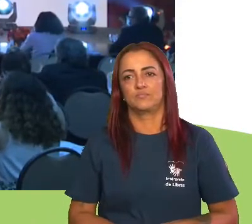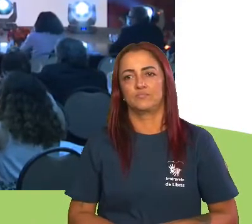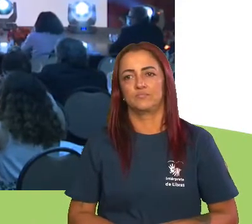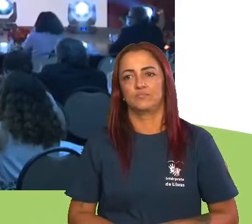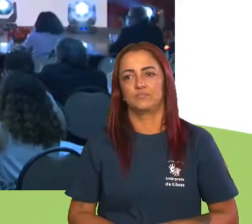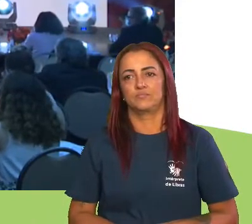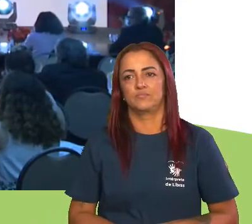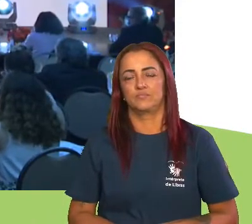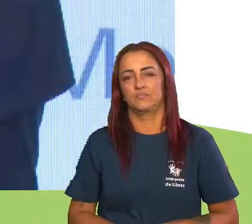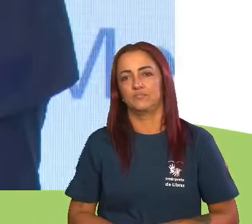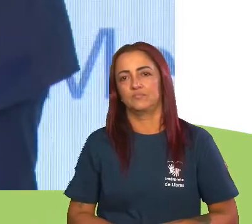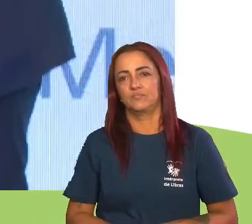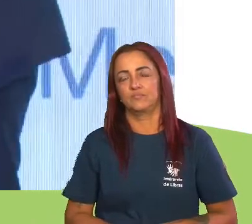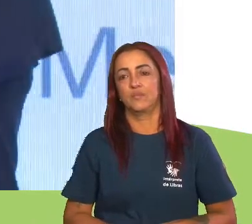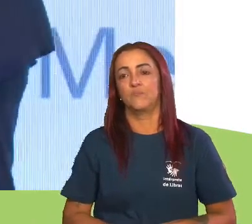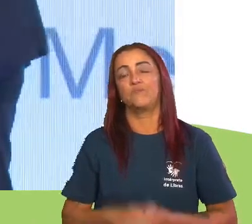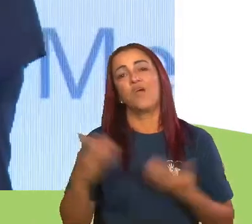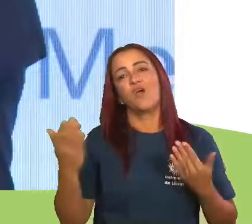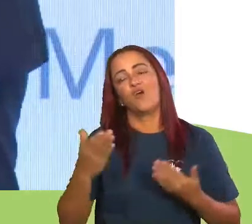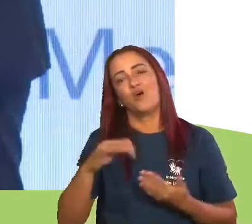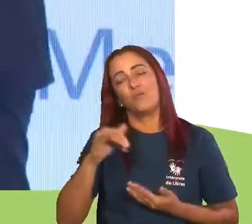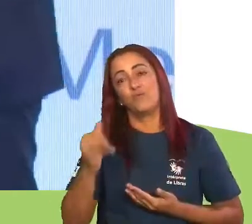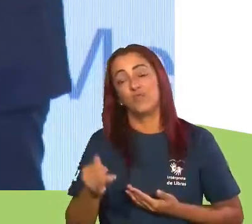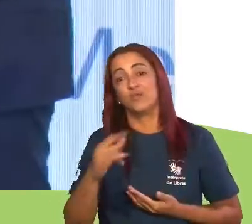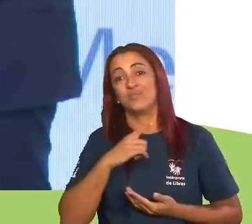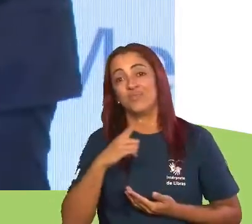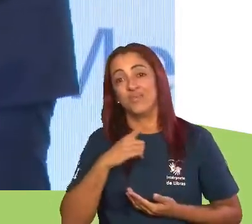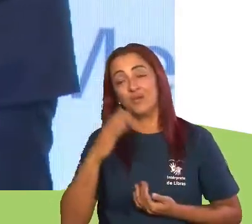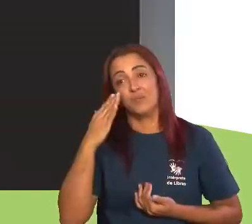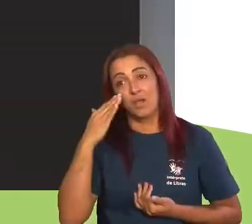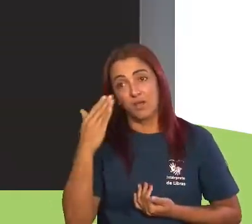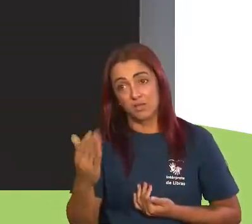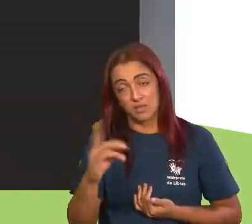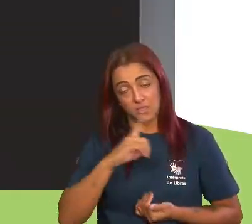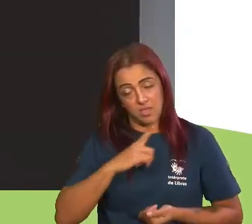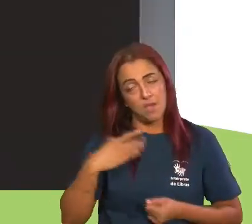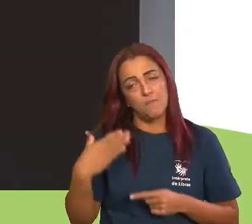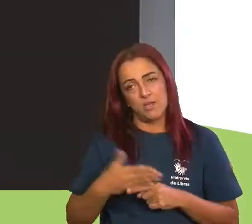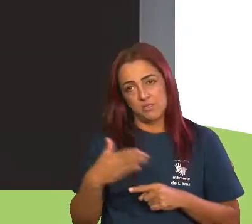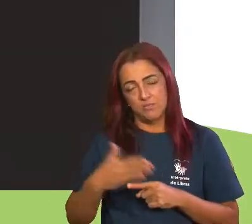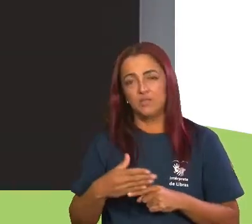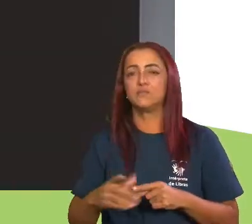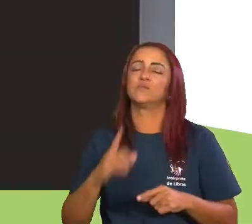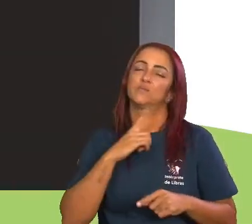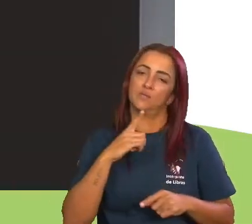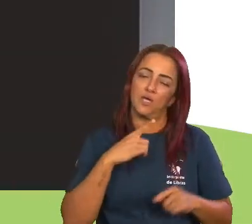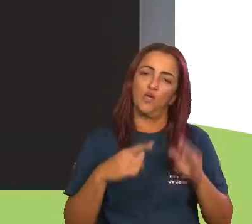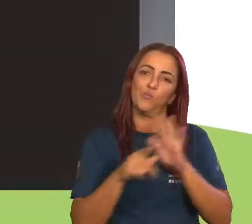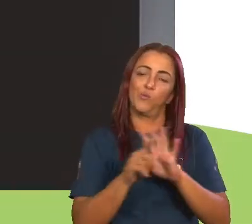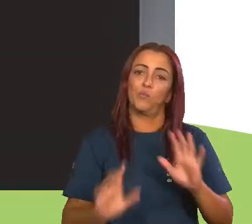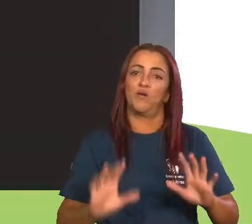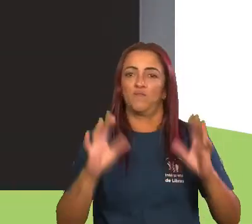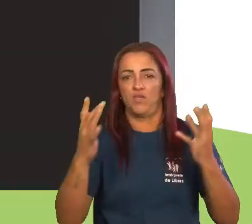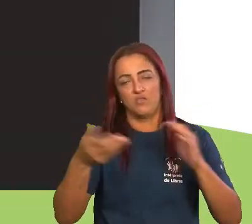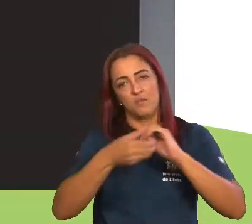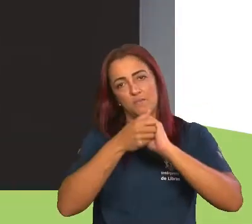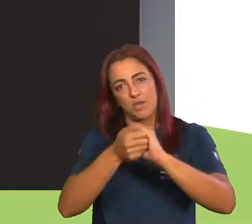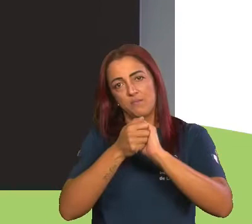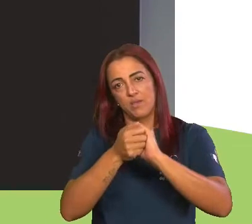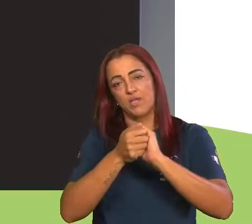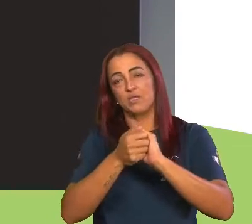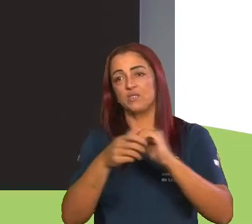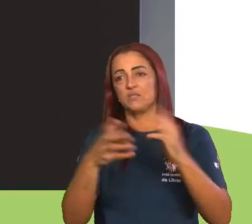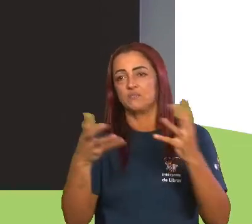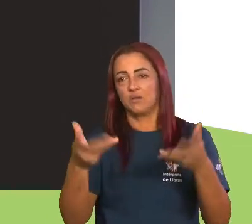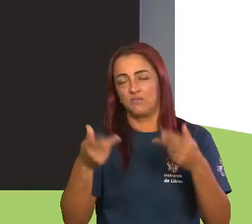Débora, eu já quero aproveitar aqui, Débora, para agradecer a sua participação no nosso evento. Parabéns pelo